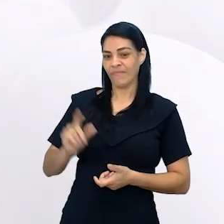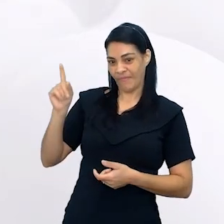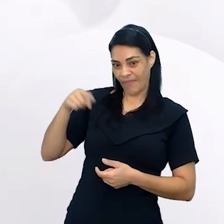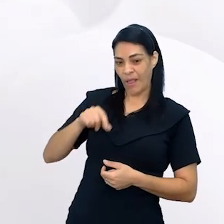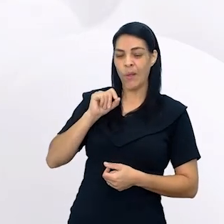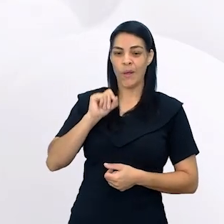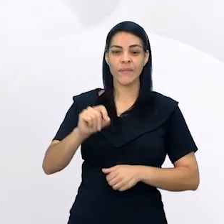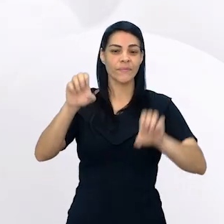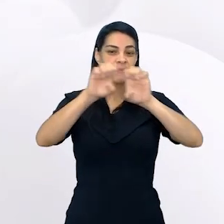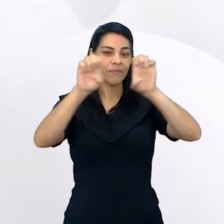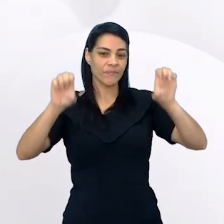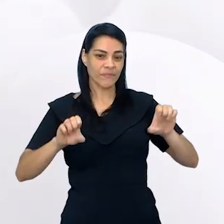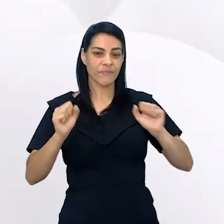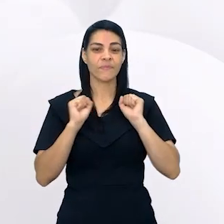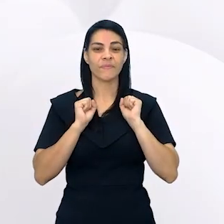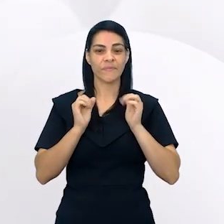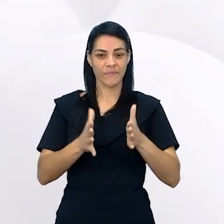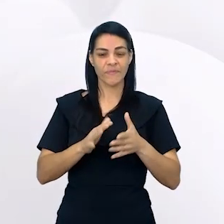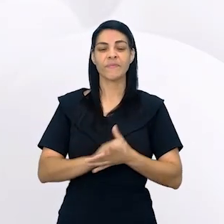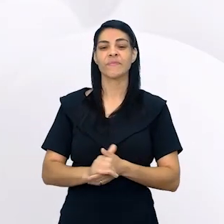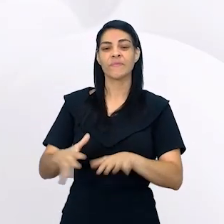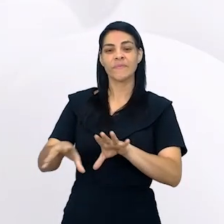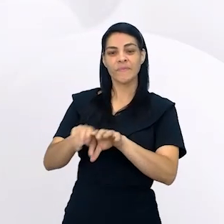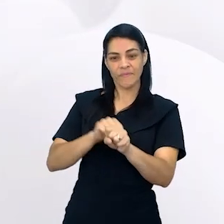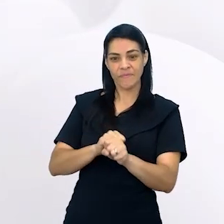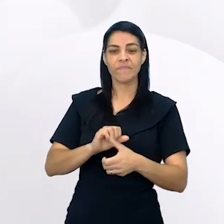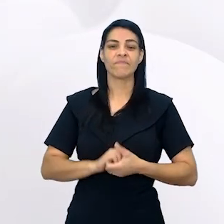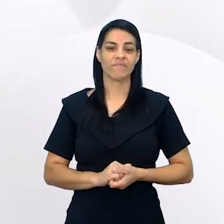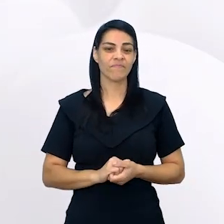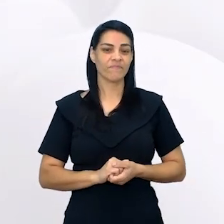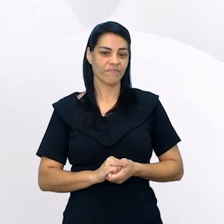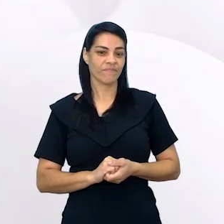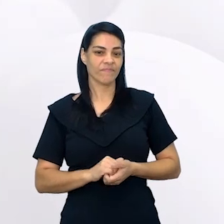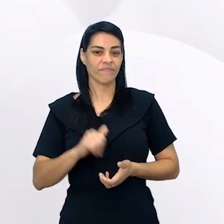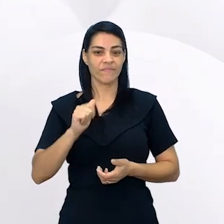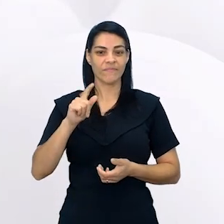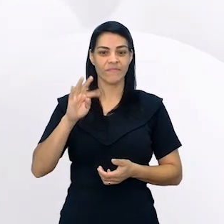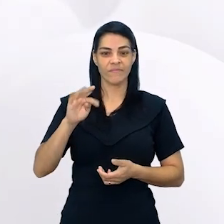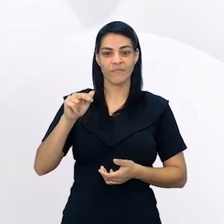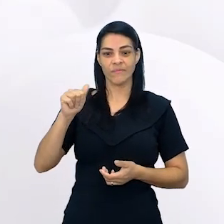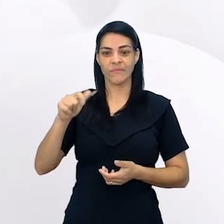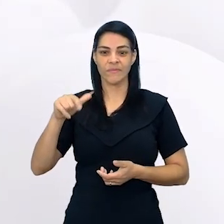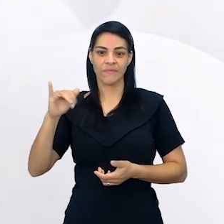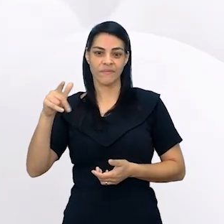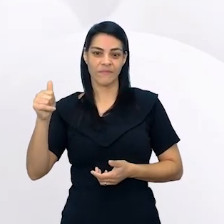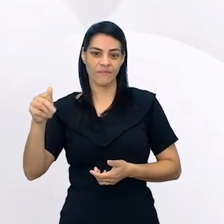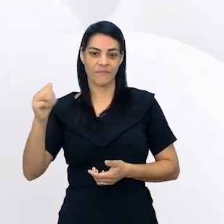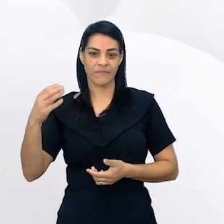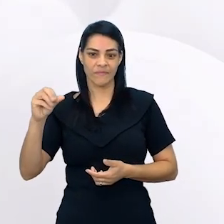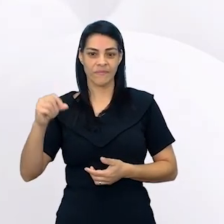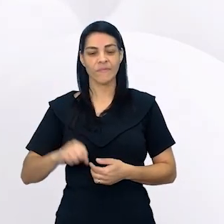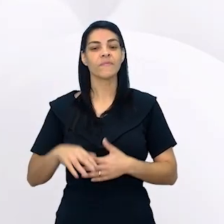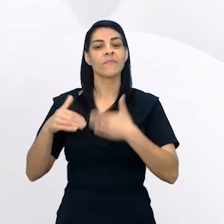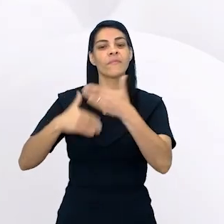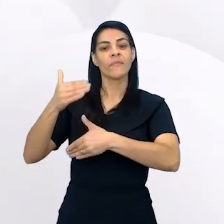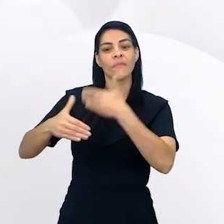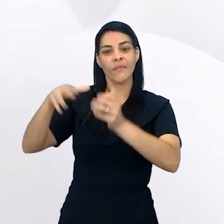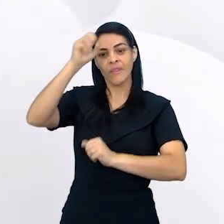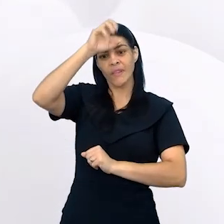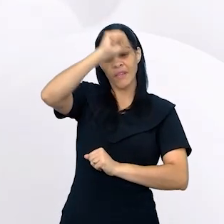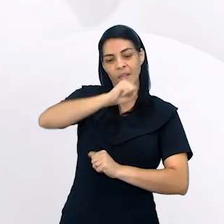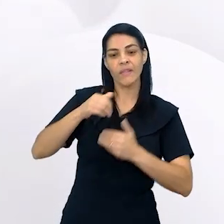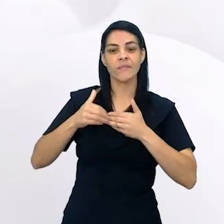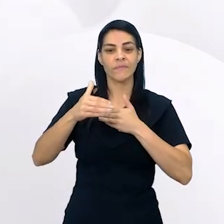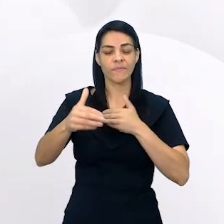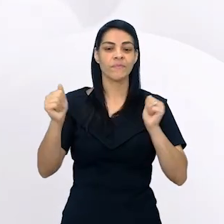ele se estrutura em ações formativas formativas de de atualização no qual o processo de aprendizagem ocorre